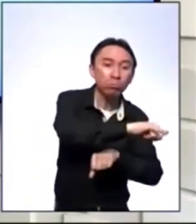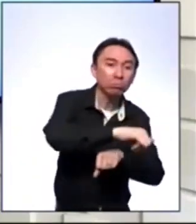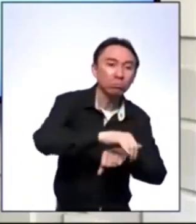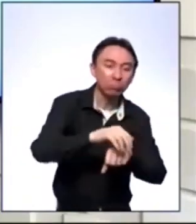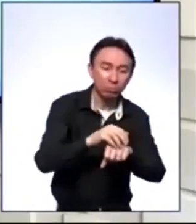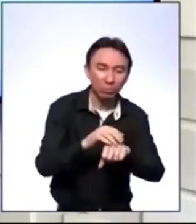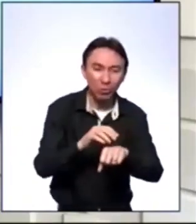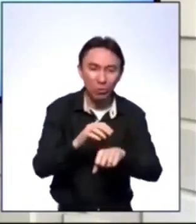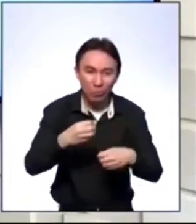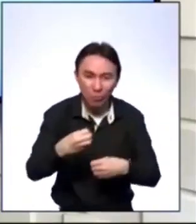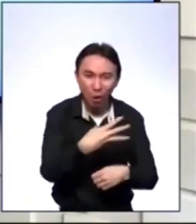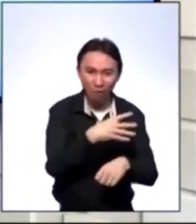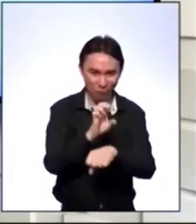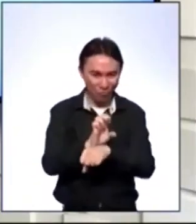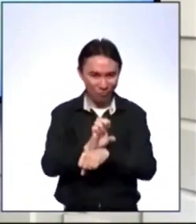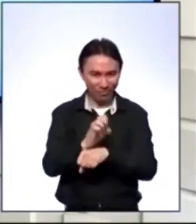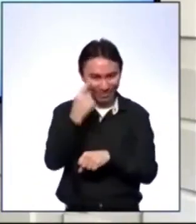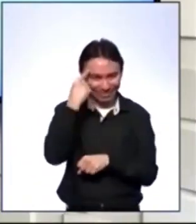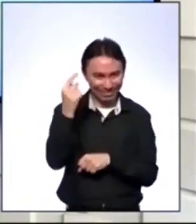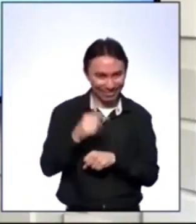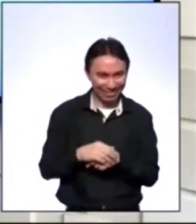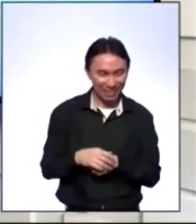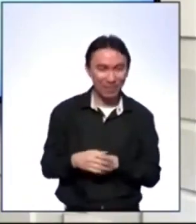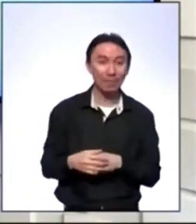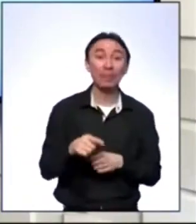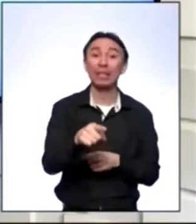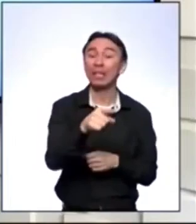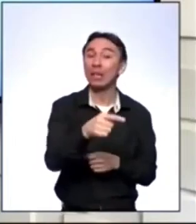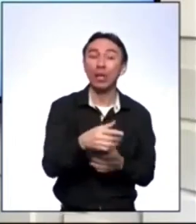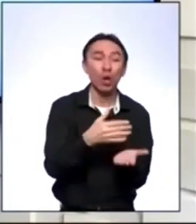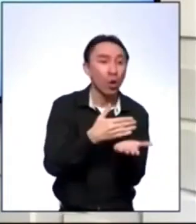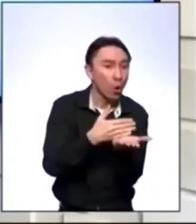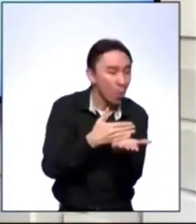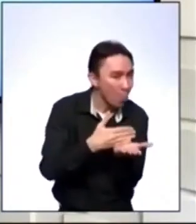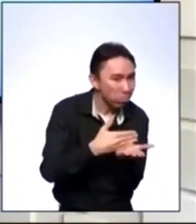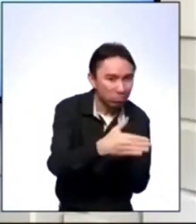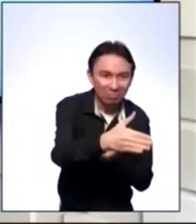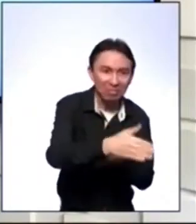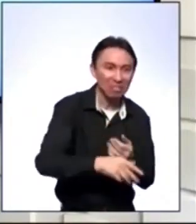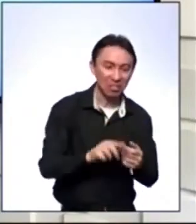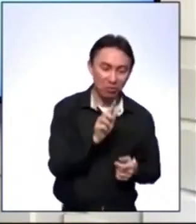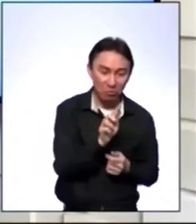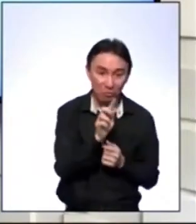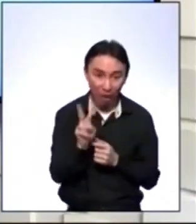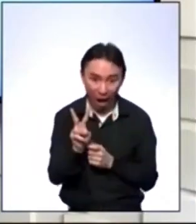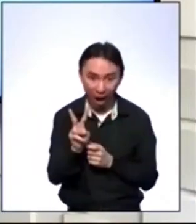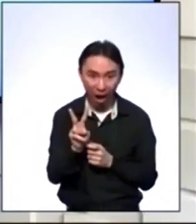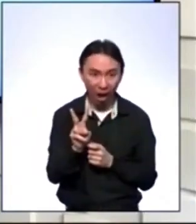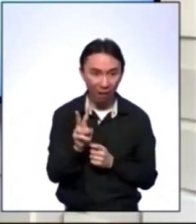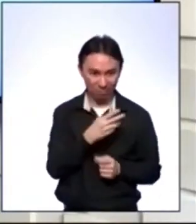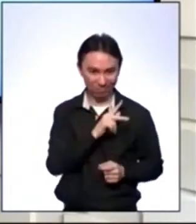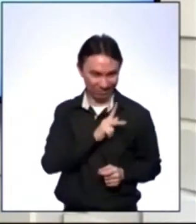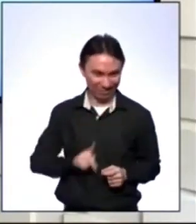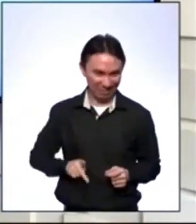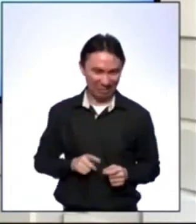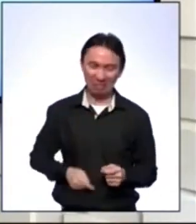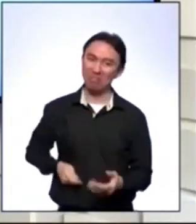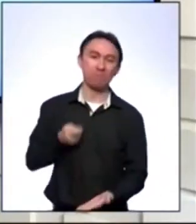Esse golpe de 1937 instituía a ditadura getulista ou varguista, que se estendeu